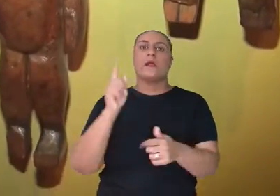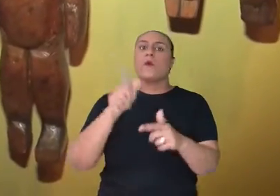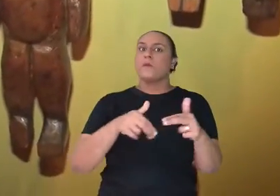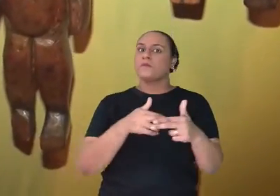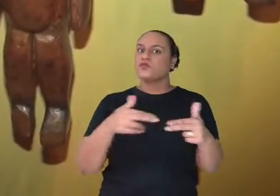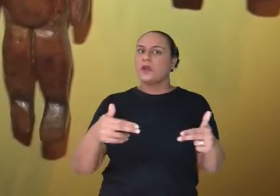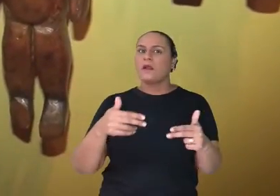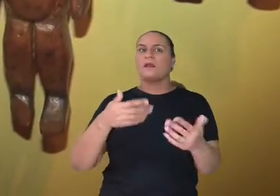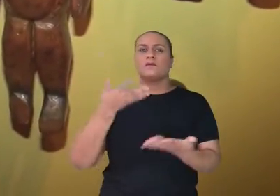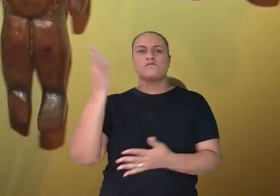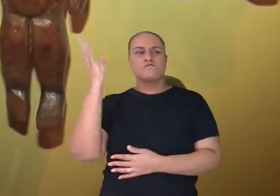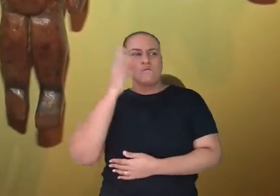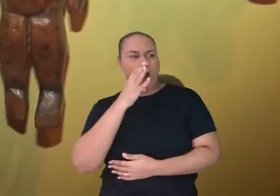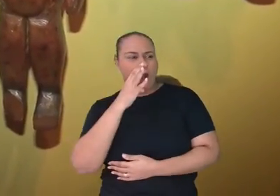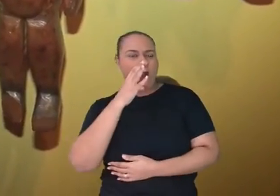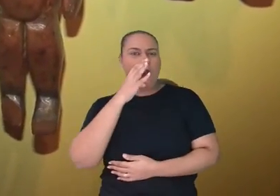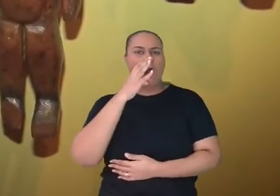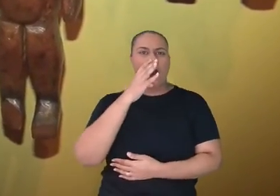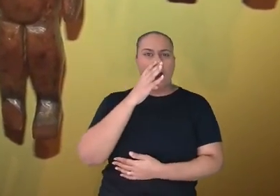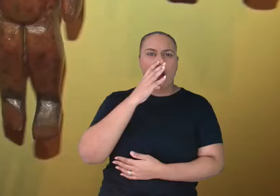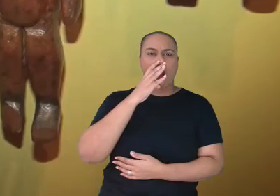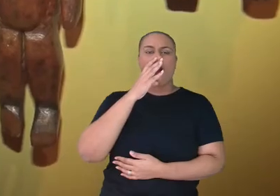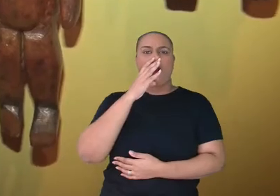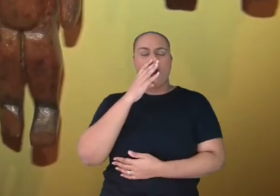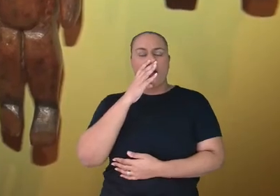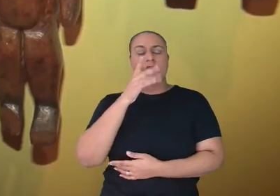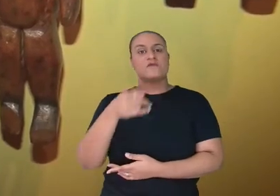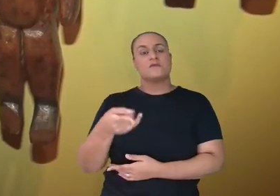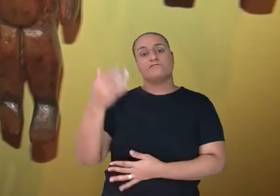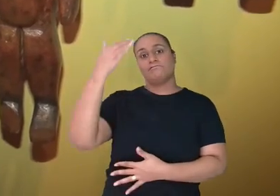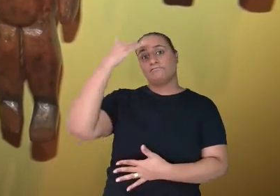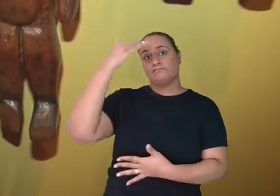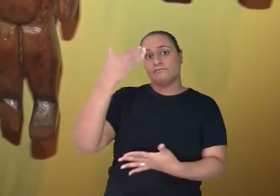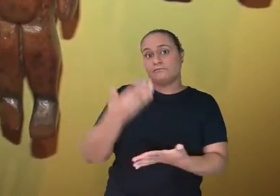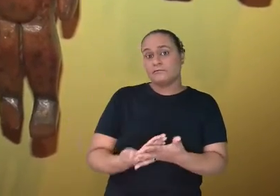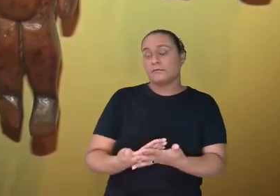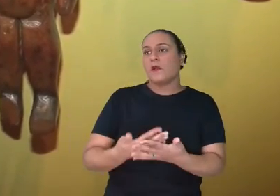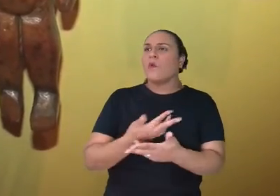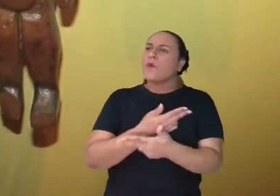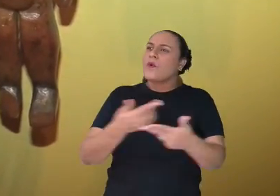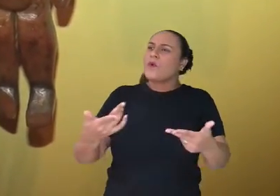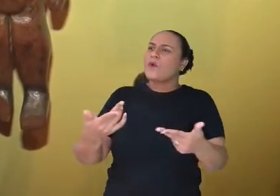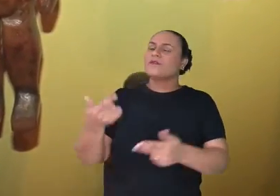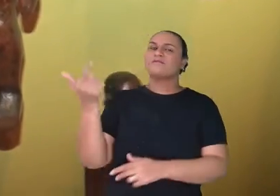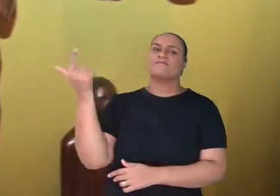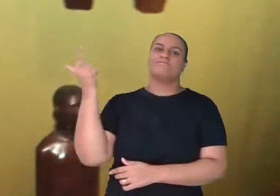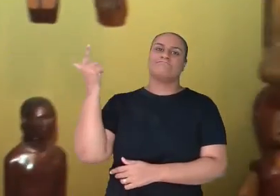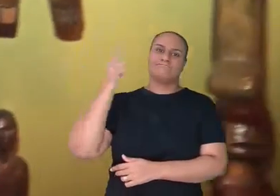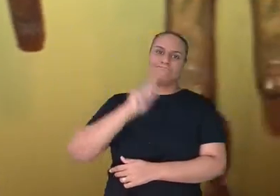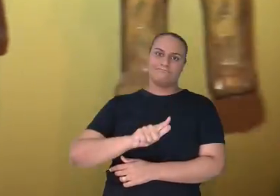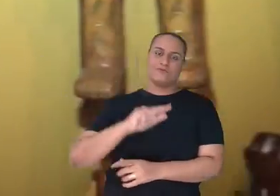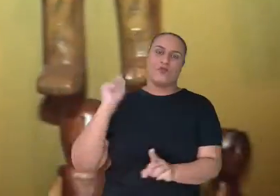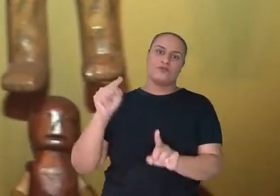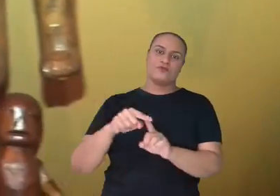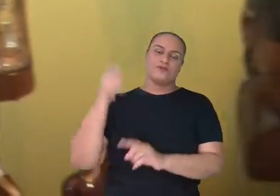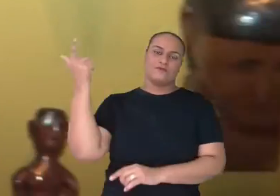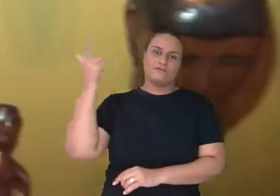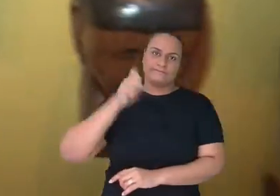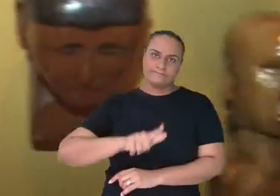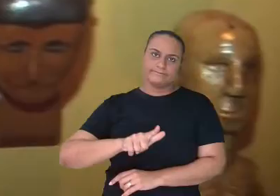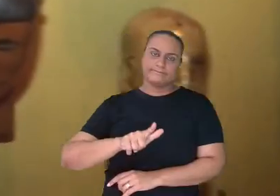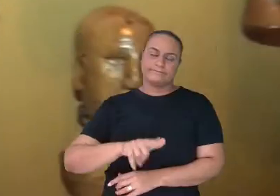devoção. É um objeto que remete a você agradecer algo que você alcançou. Então aqui a gente